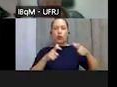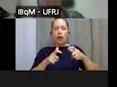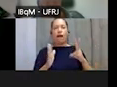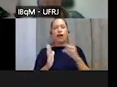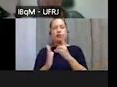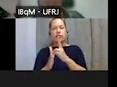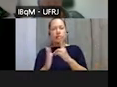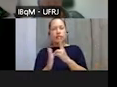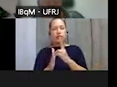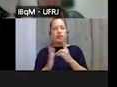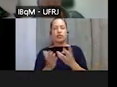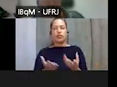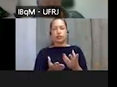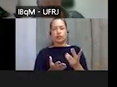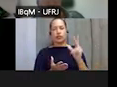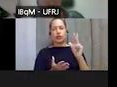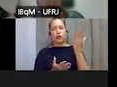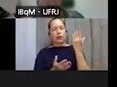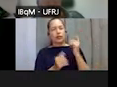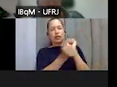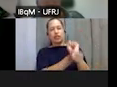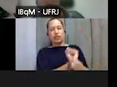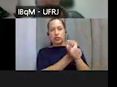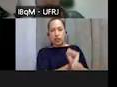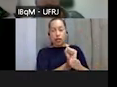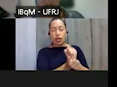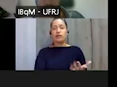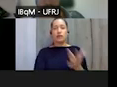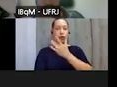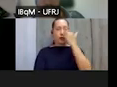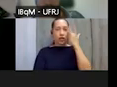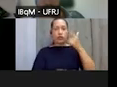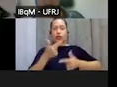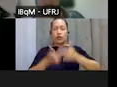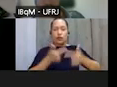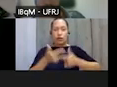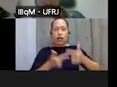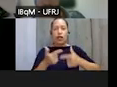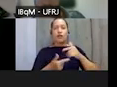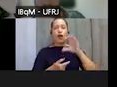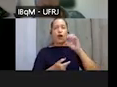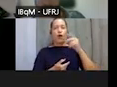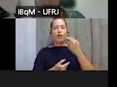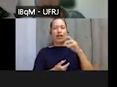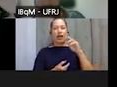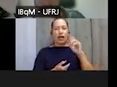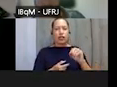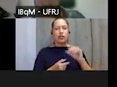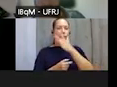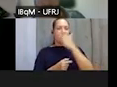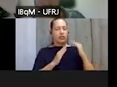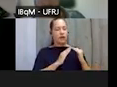os antigos escravizados, os operários das frentes de lavra, as populações ribeirinhas,